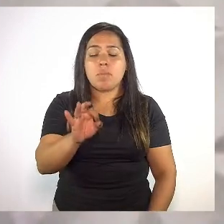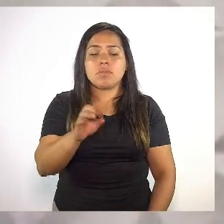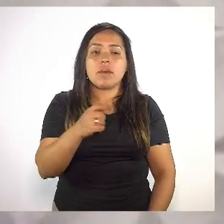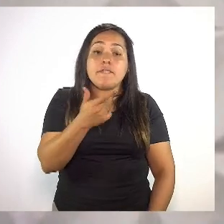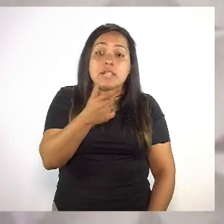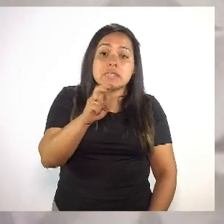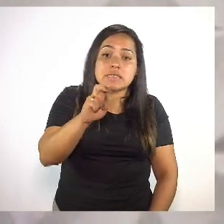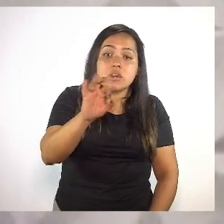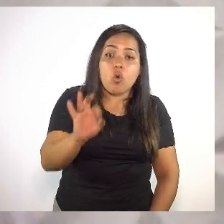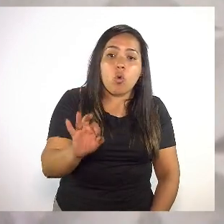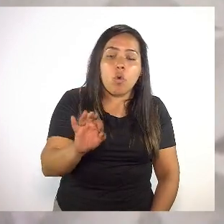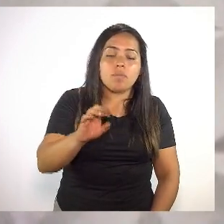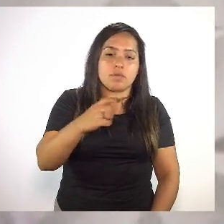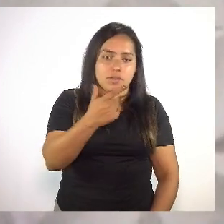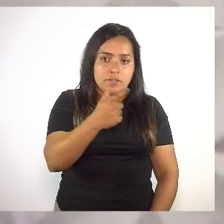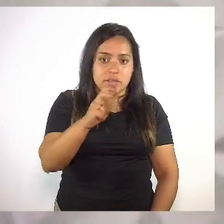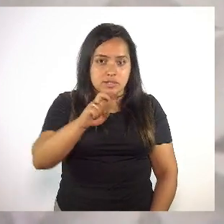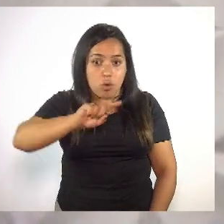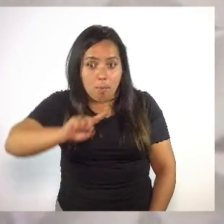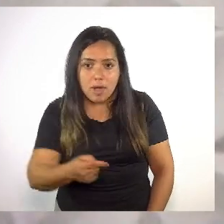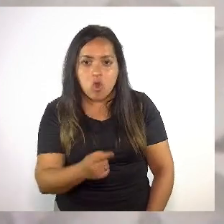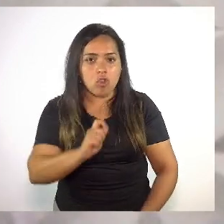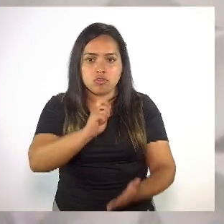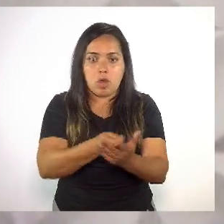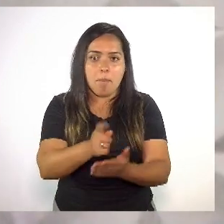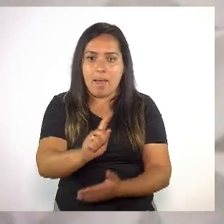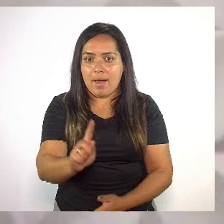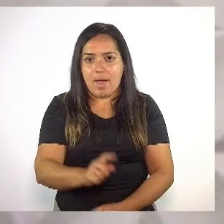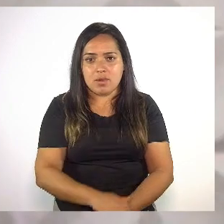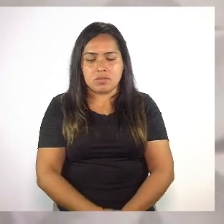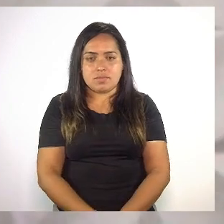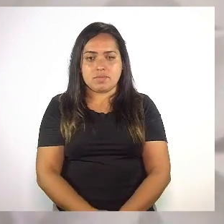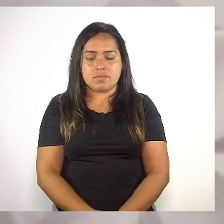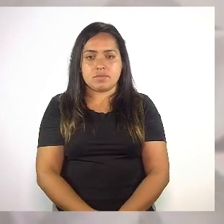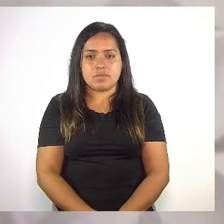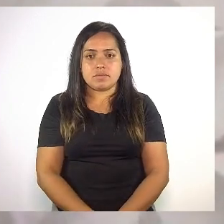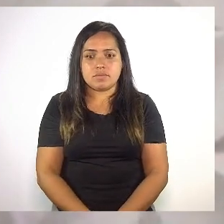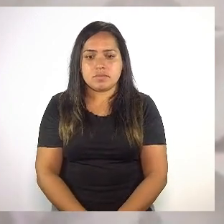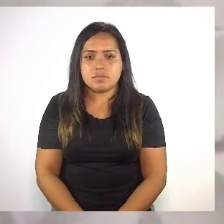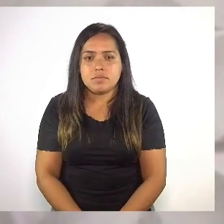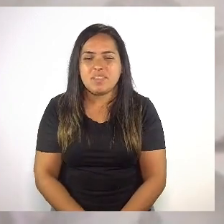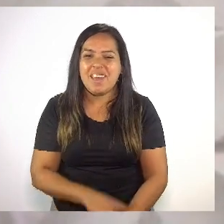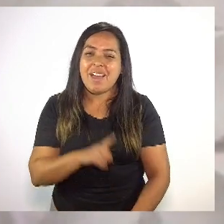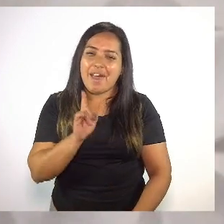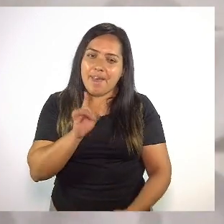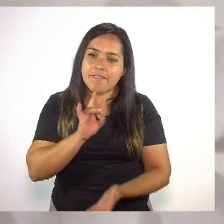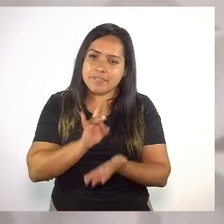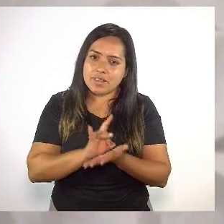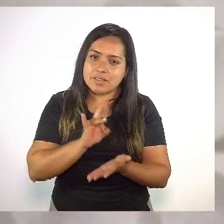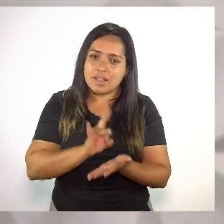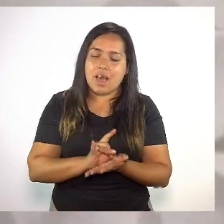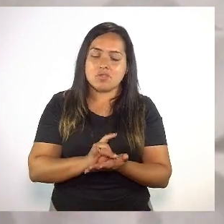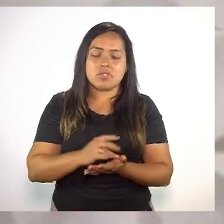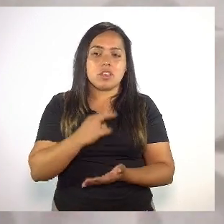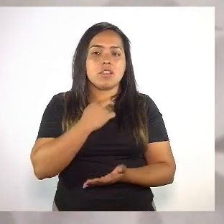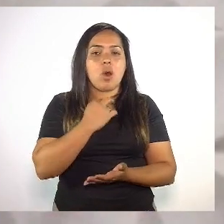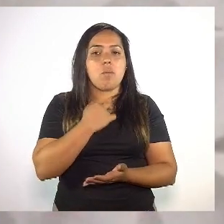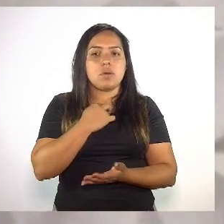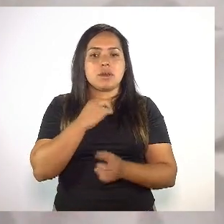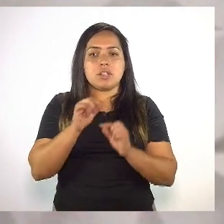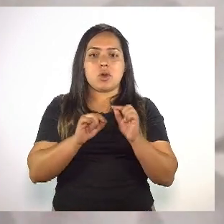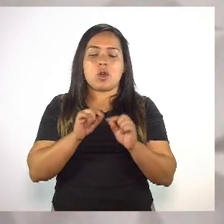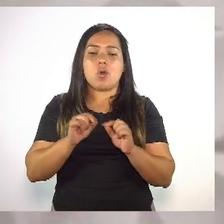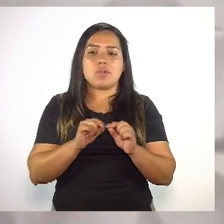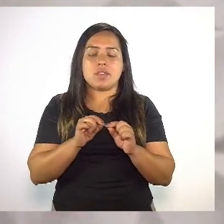índices, feita pela Secretaria de Fazenda, é fato que não poderia ser